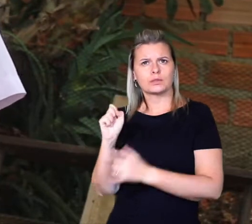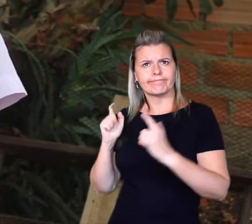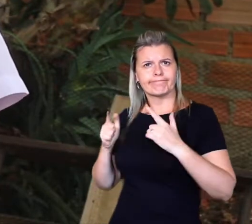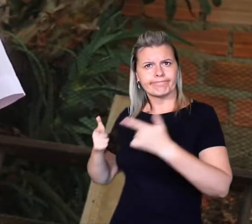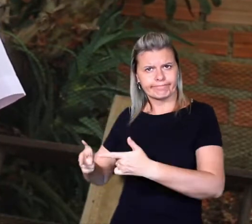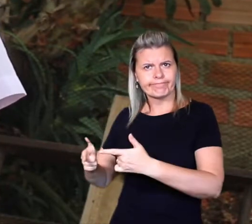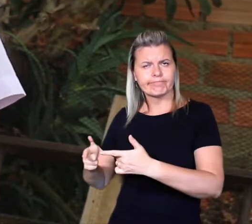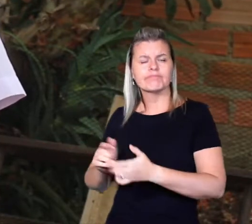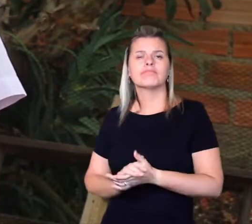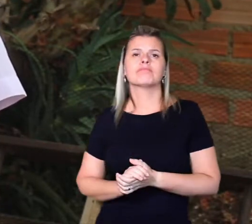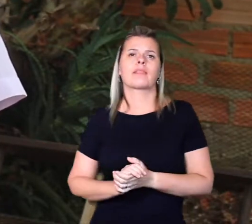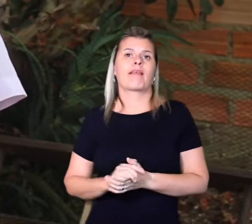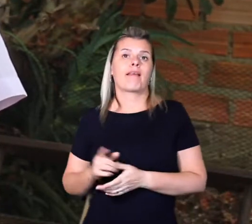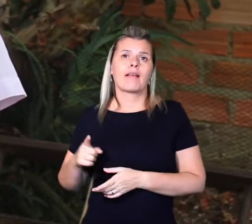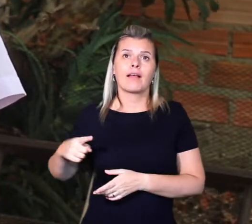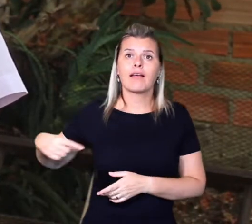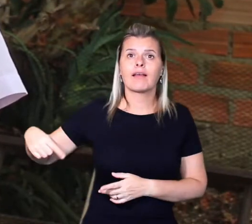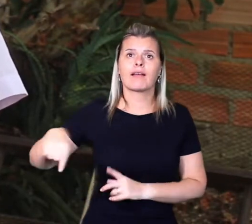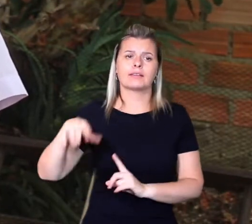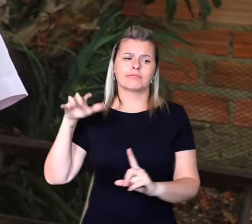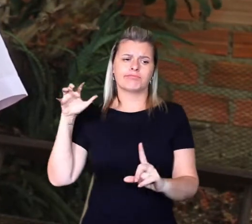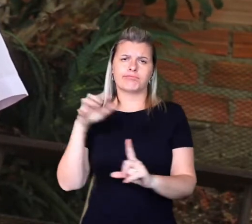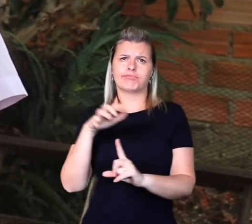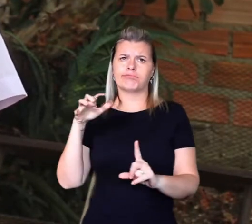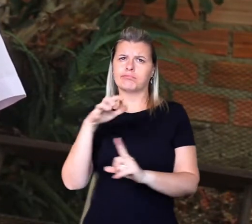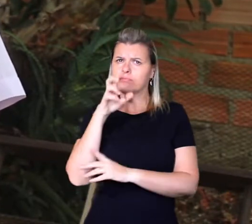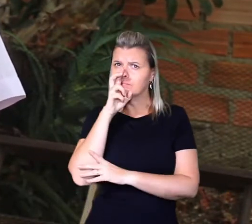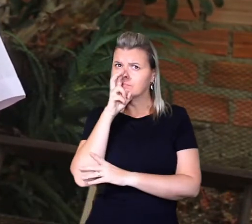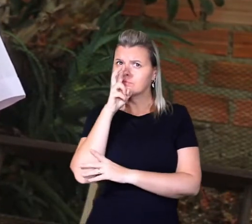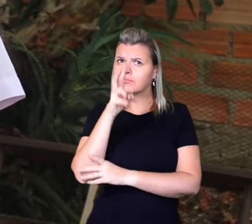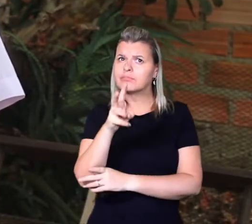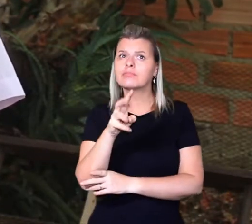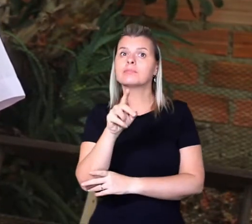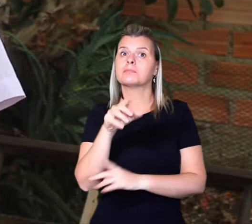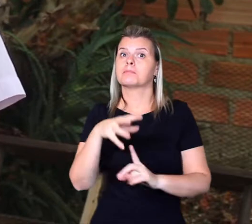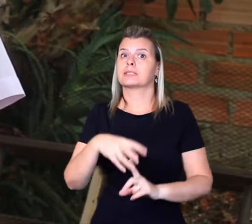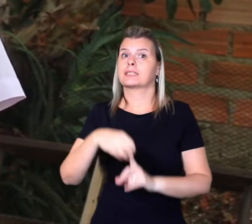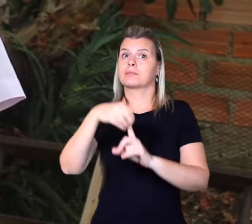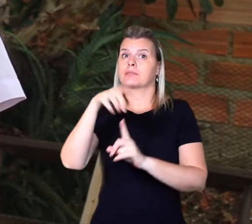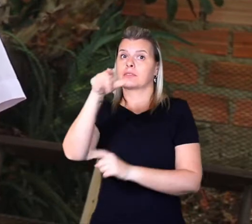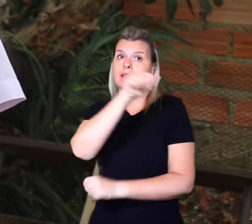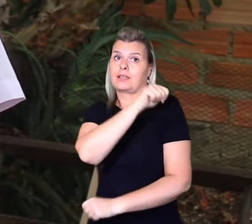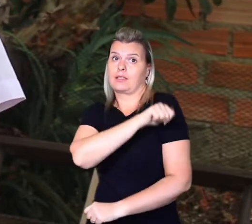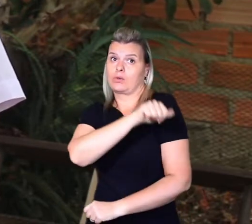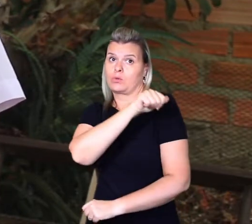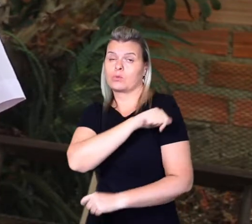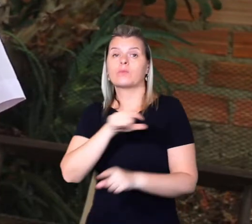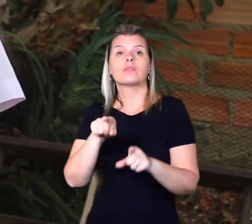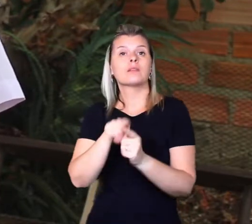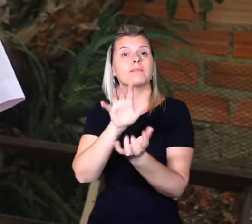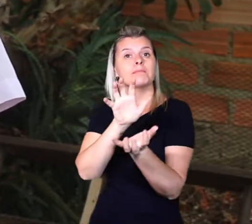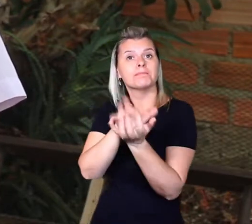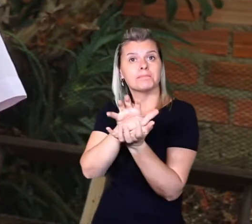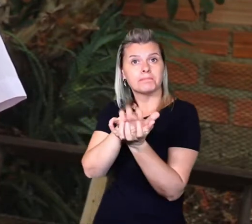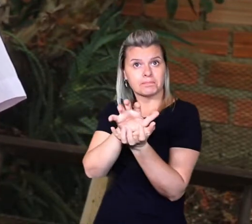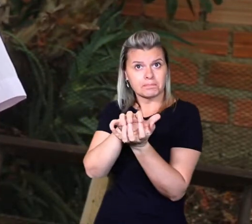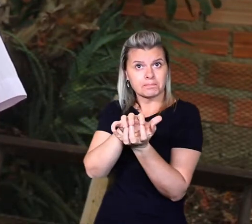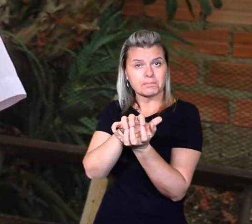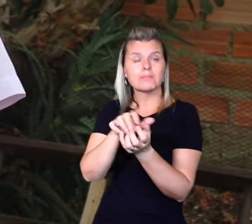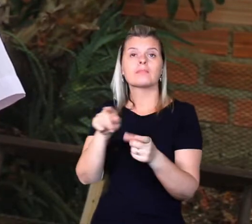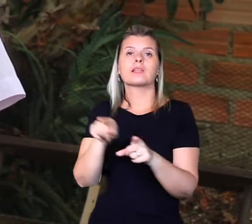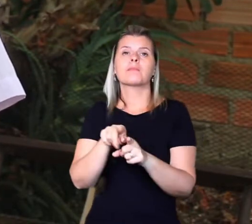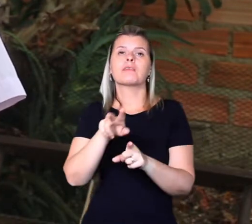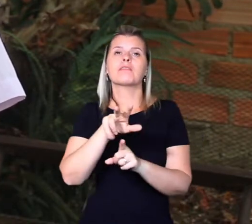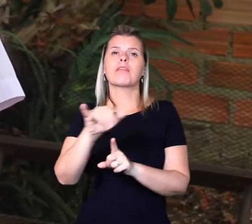E eles vão influenciar fortemente no aporte que eles vão se dar, sobretudo no Rio de Janeiro, Pernambuco, e